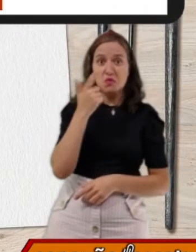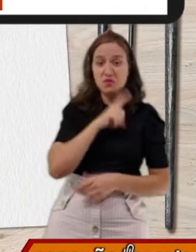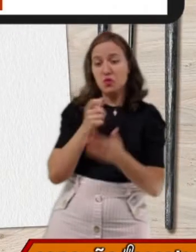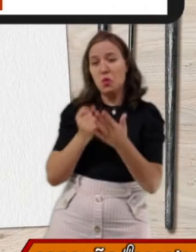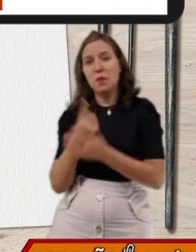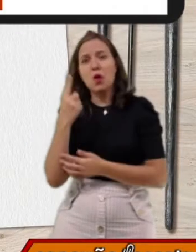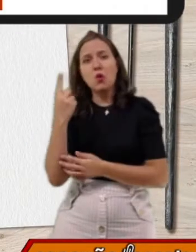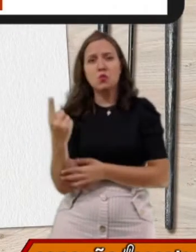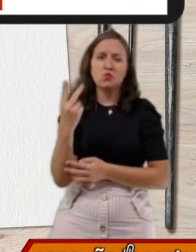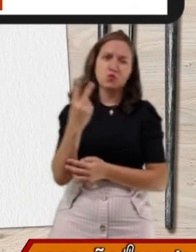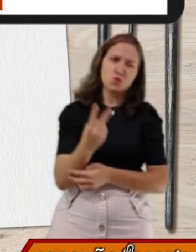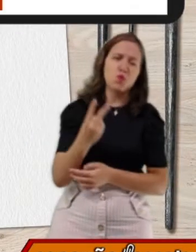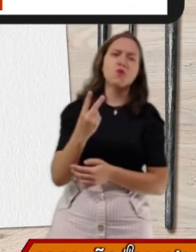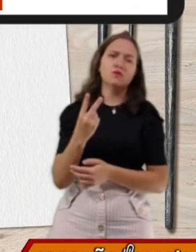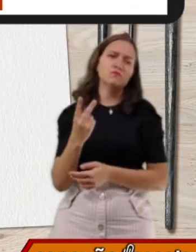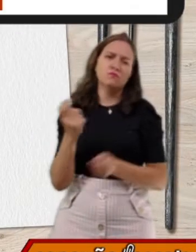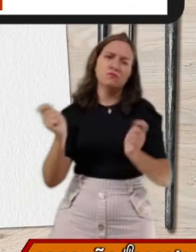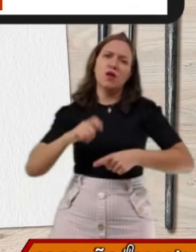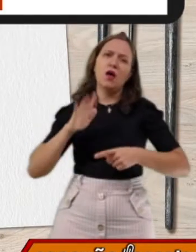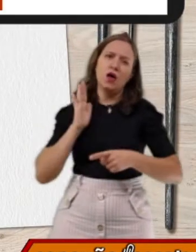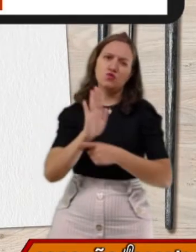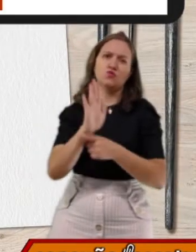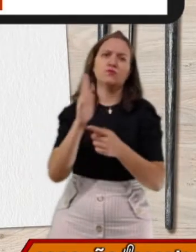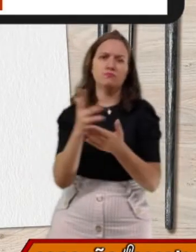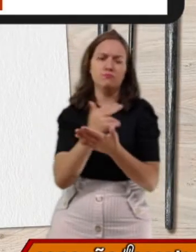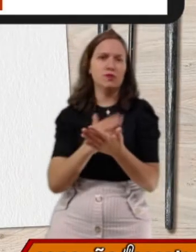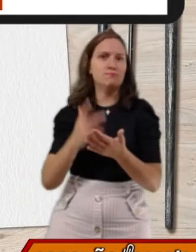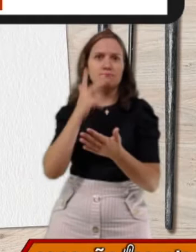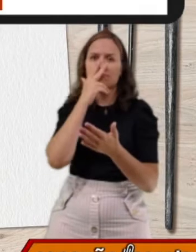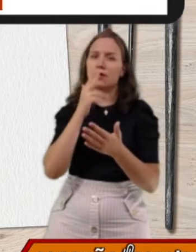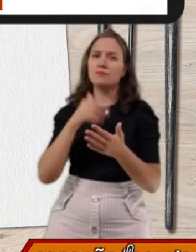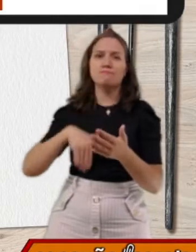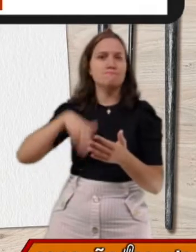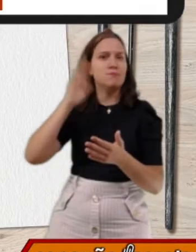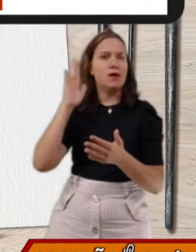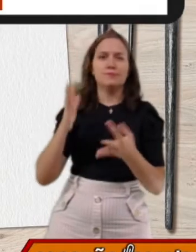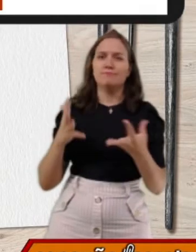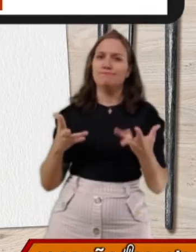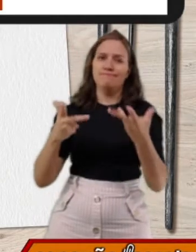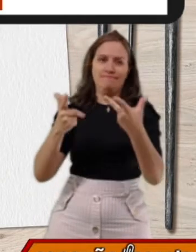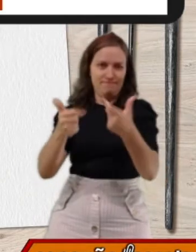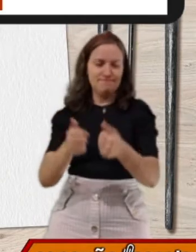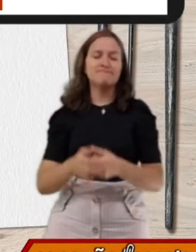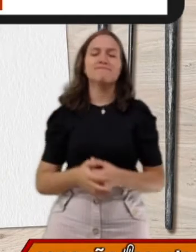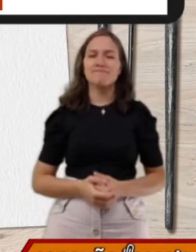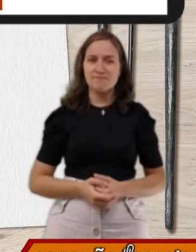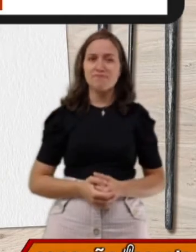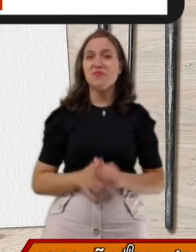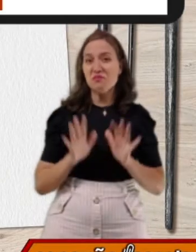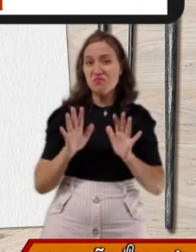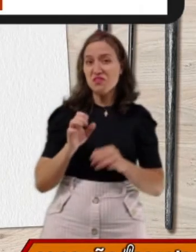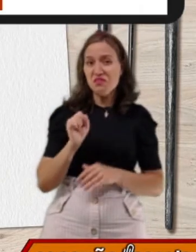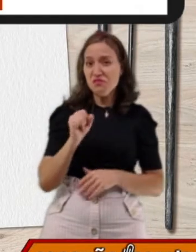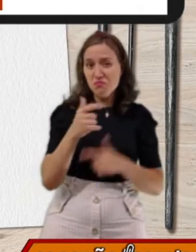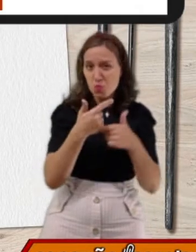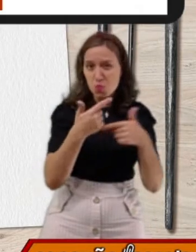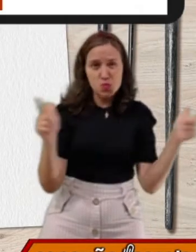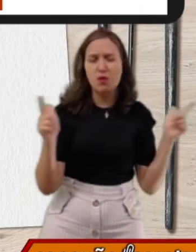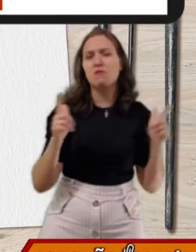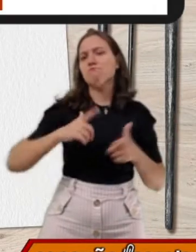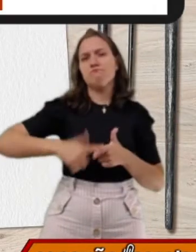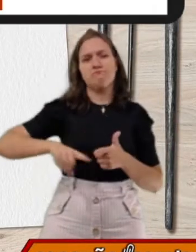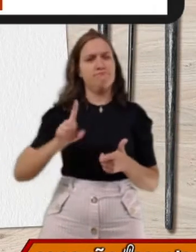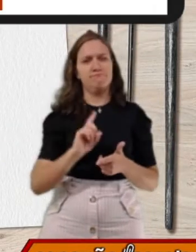um ou dois desses lápis tenho certeza que o seu desenho vai dar um up grade muito grande assim vai crescer muito mas se você não puder